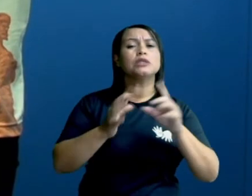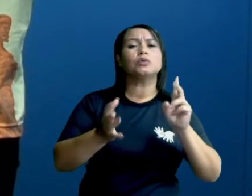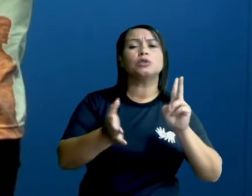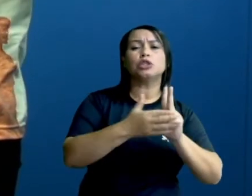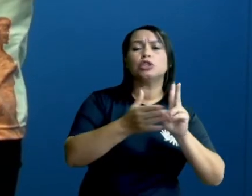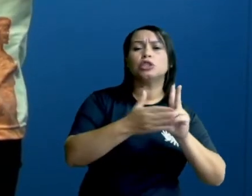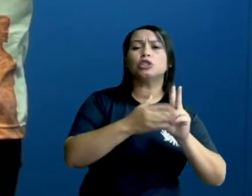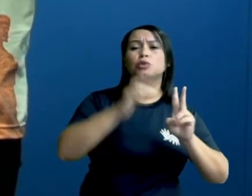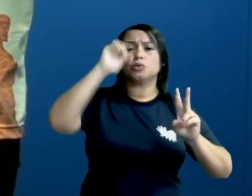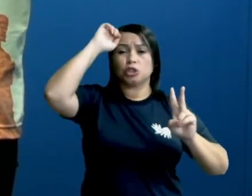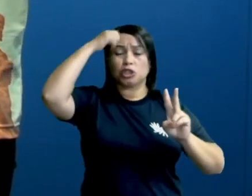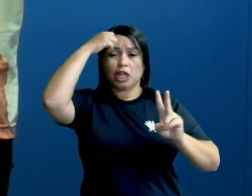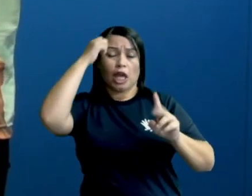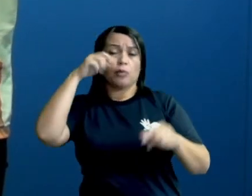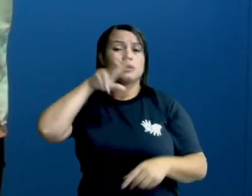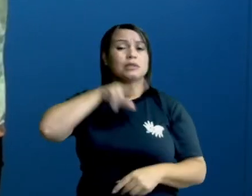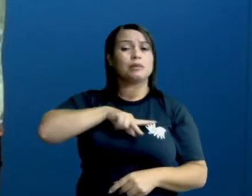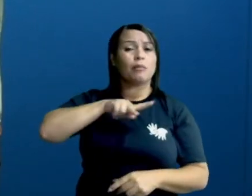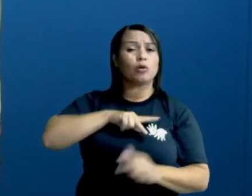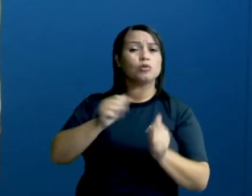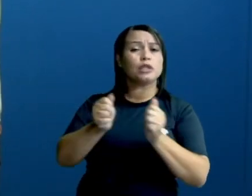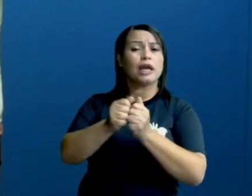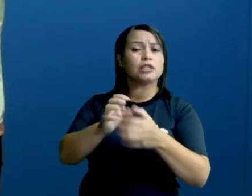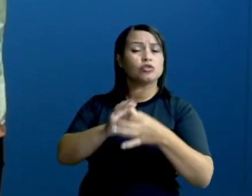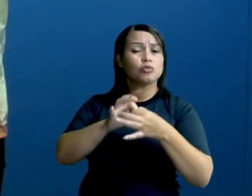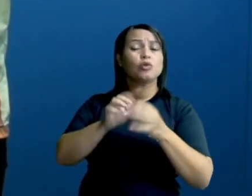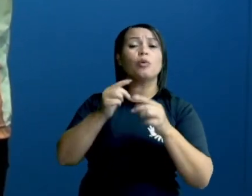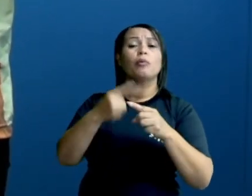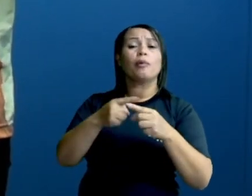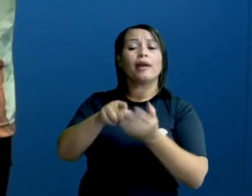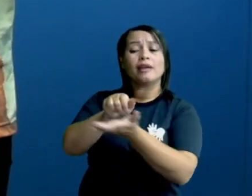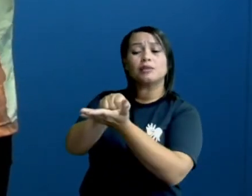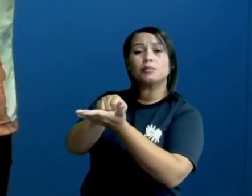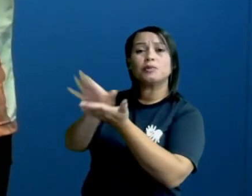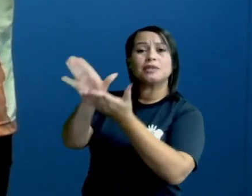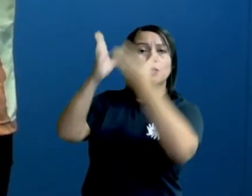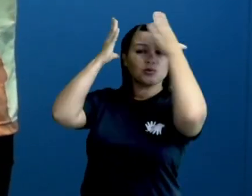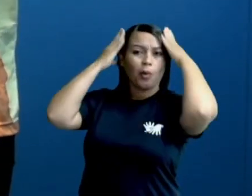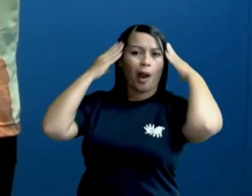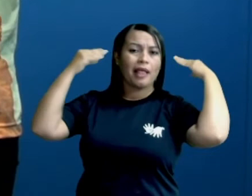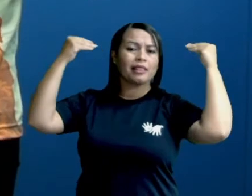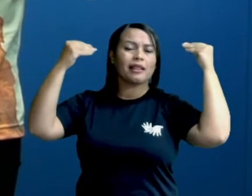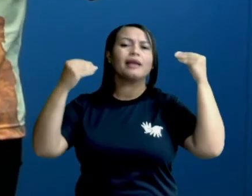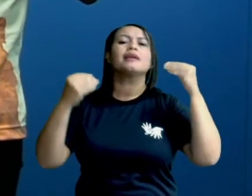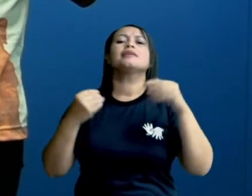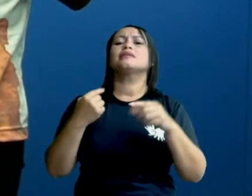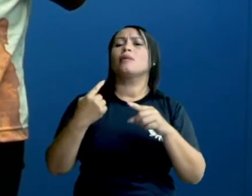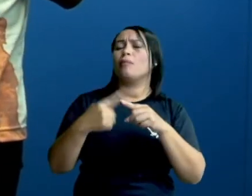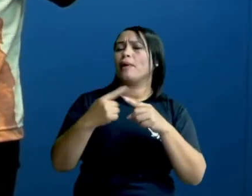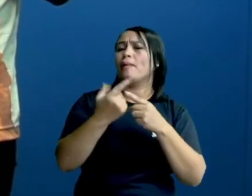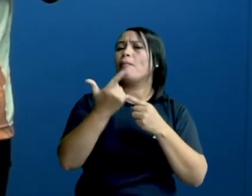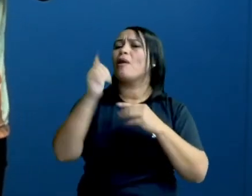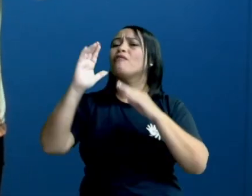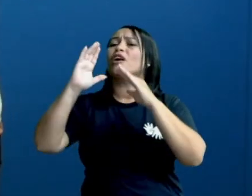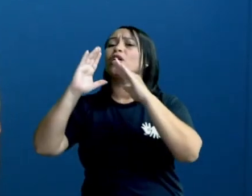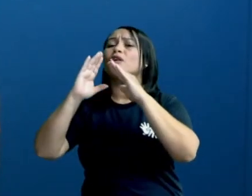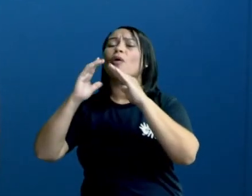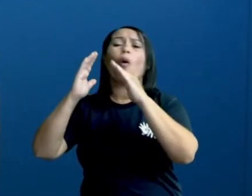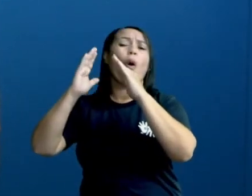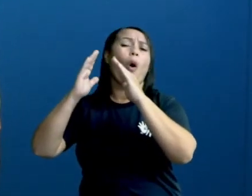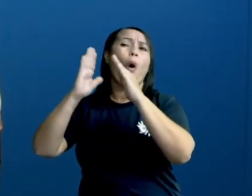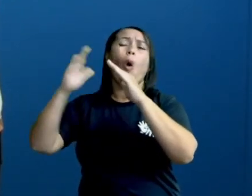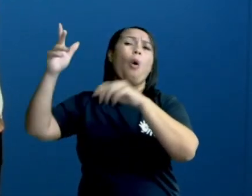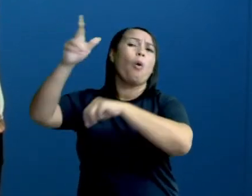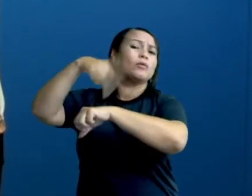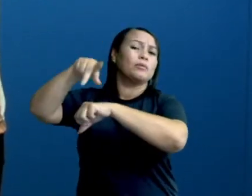e portugueses para poder expulsar os holandeses, os estrangeiros, né? Acredita também que foi um embrião do